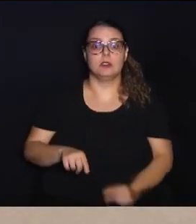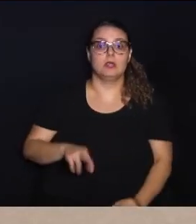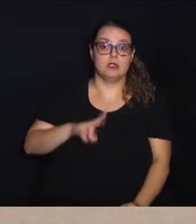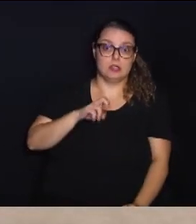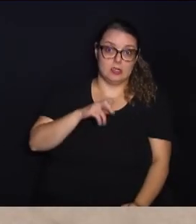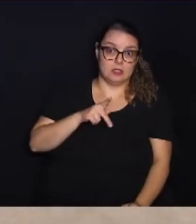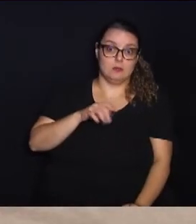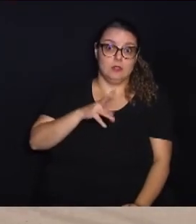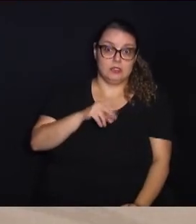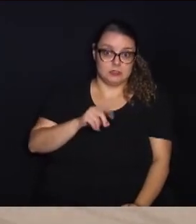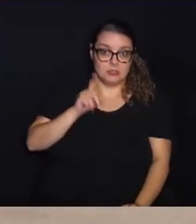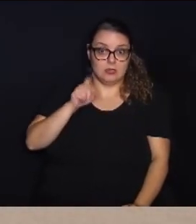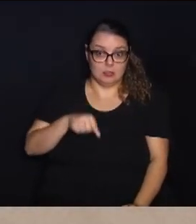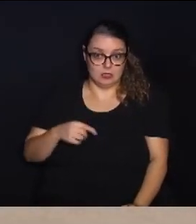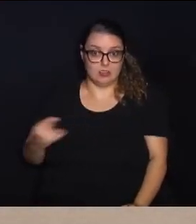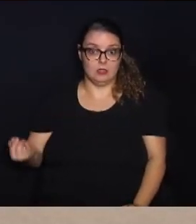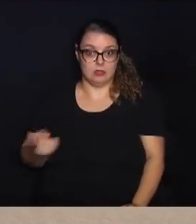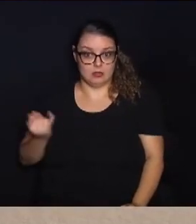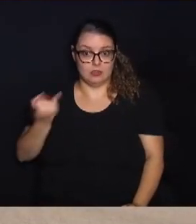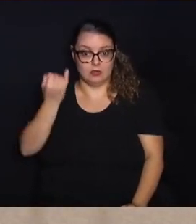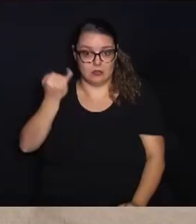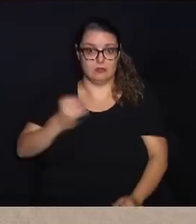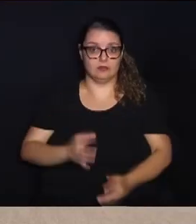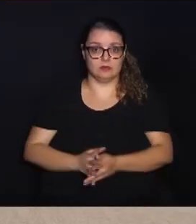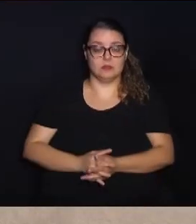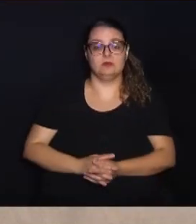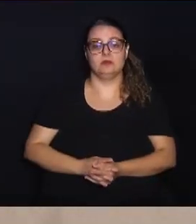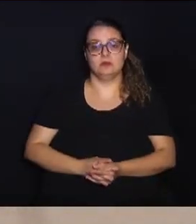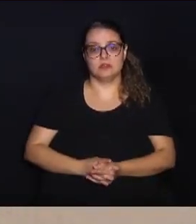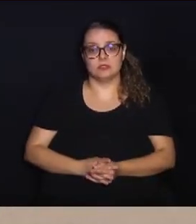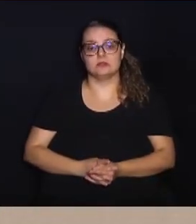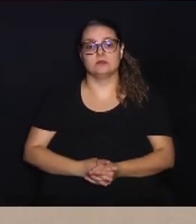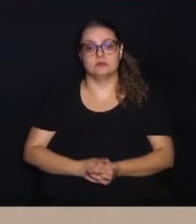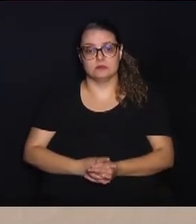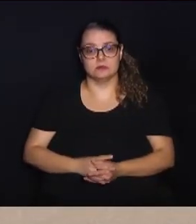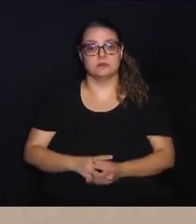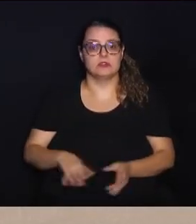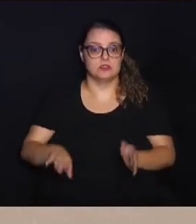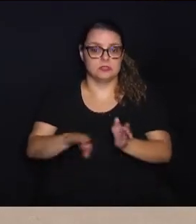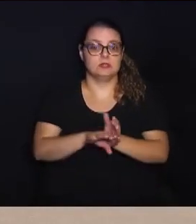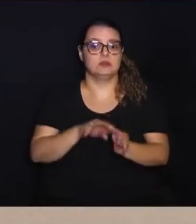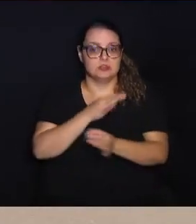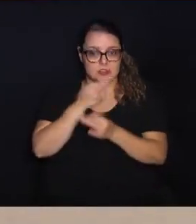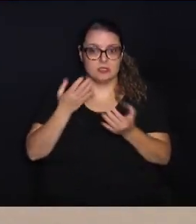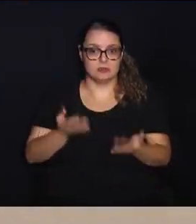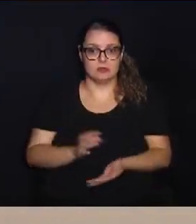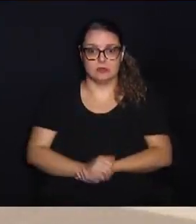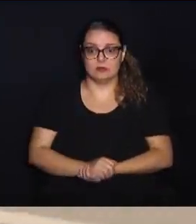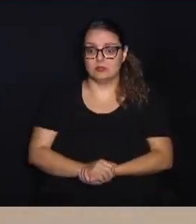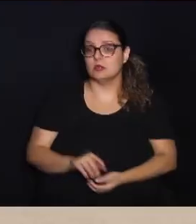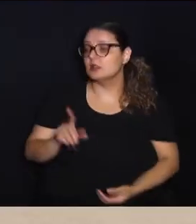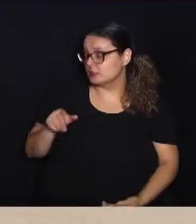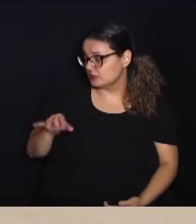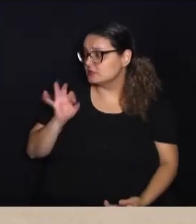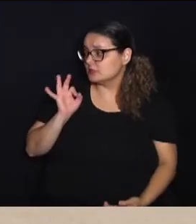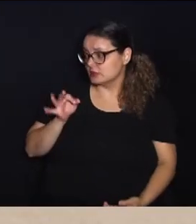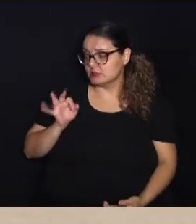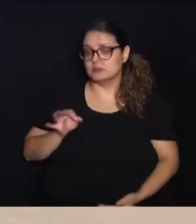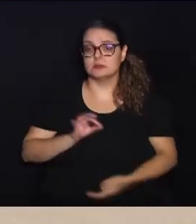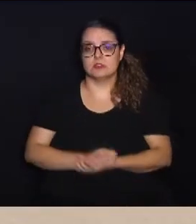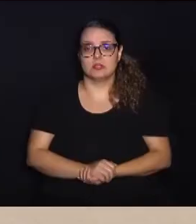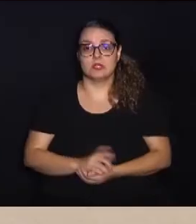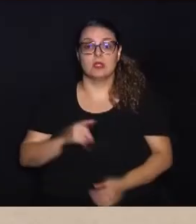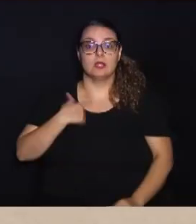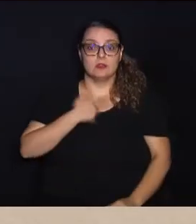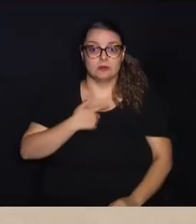busca a perfeição a todo momento. Então as meninas precisam treinar muito, horas exaustivas dentro do ginásio, desde o